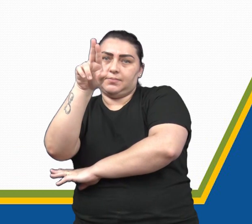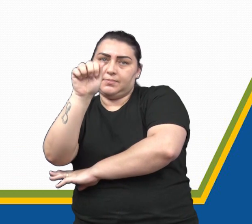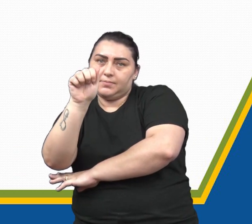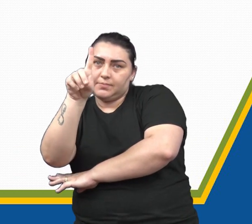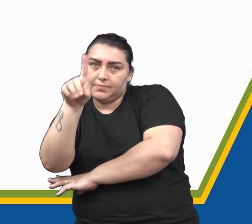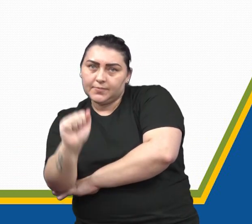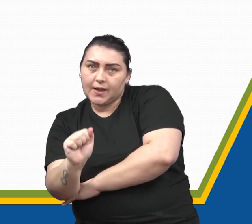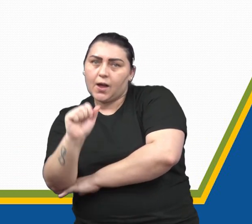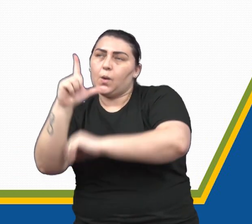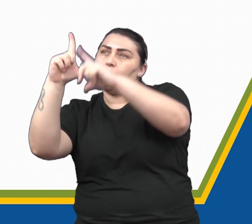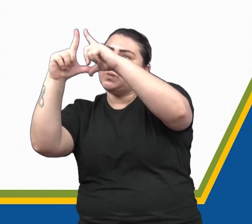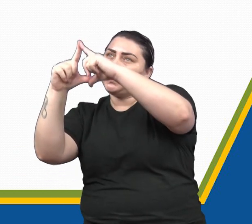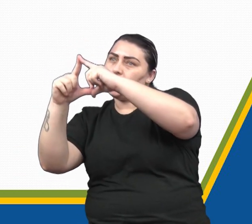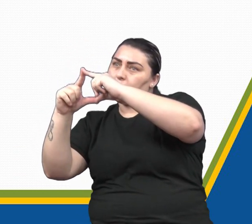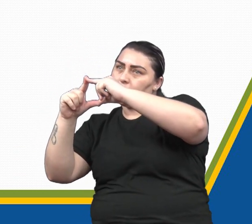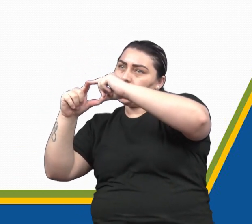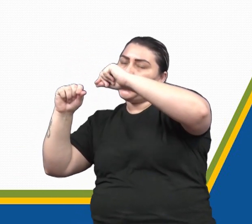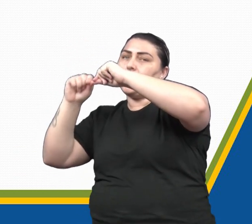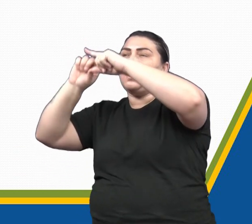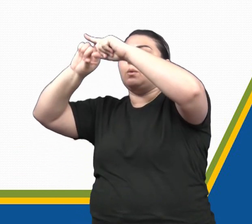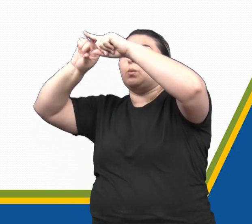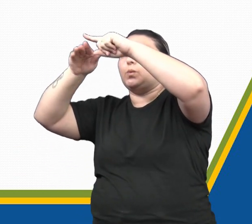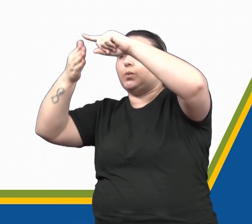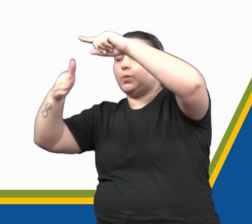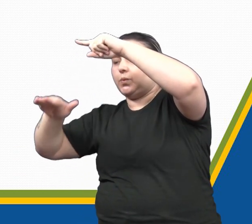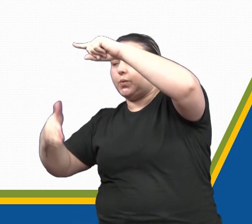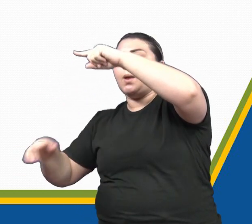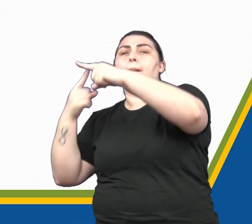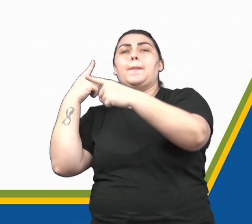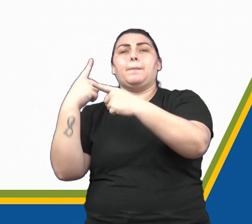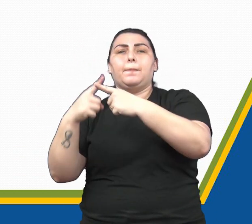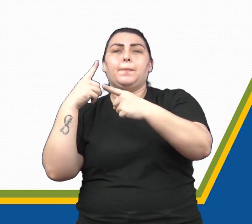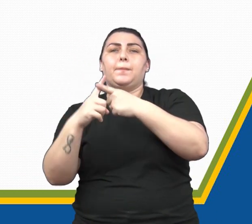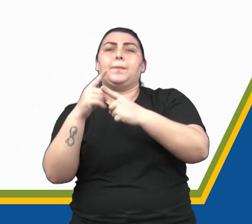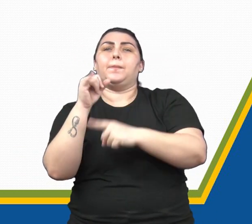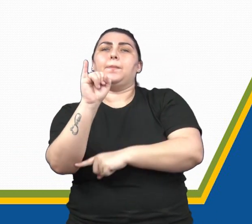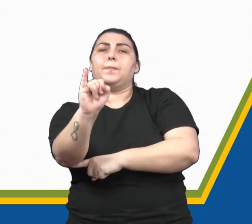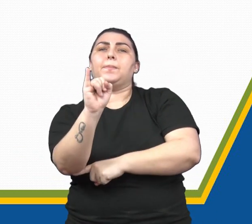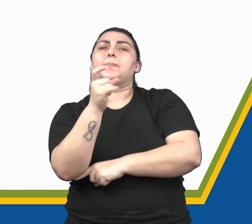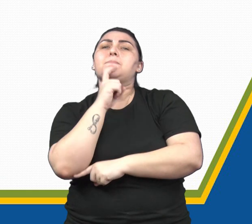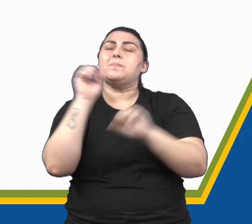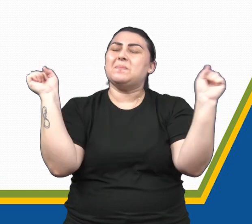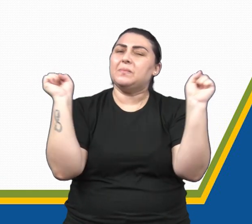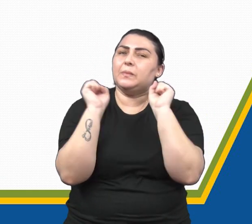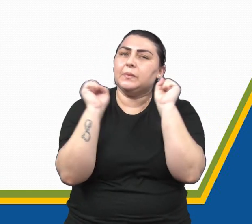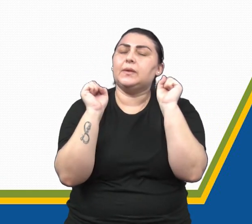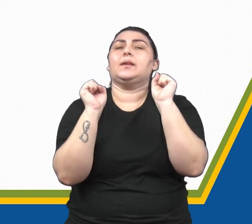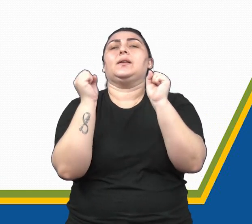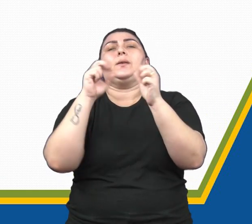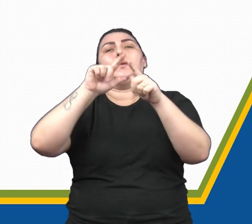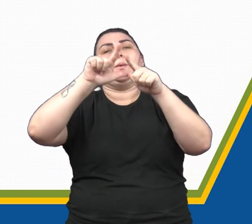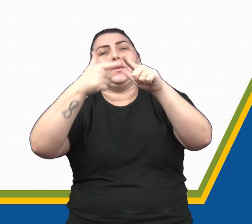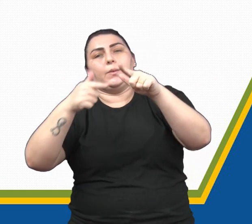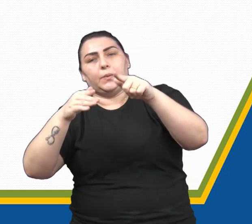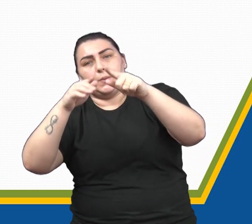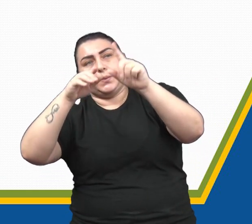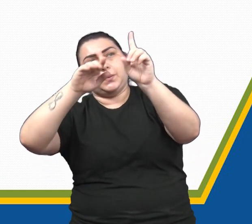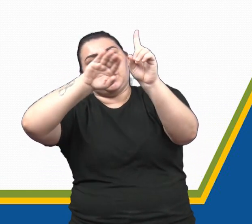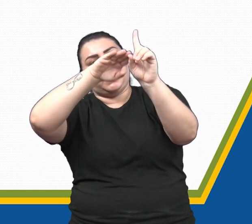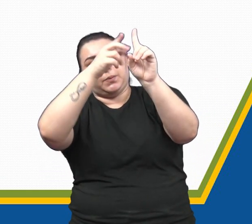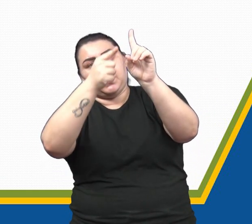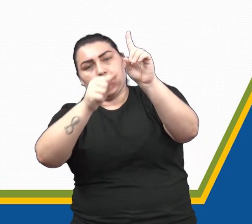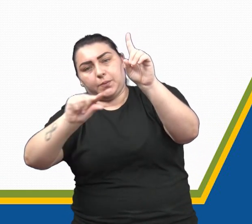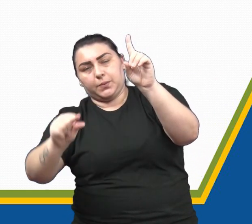isso? Folhas caducas, aquelas que caem. Por quê? Porque no inverno vai cair todas. Aí, cada estação do ano, elas vão